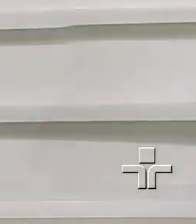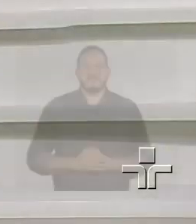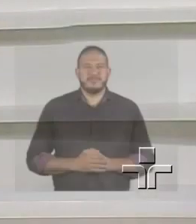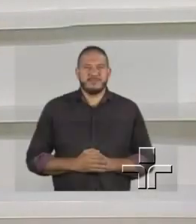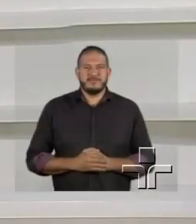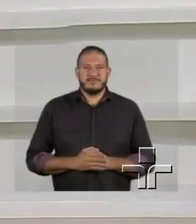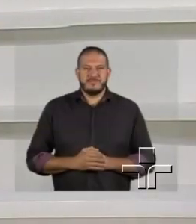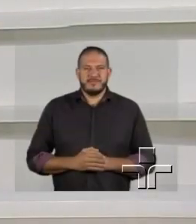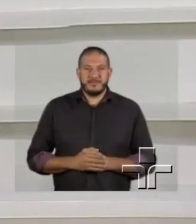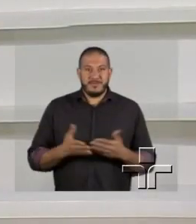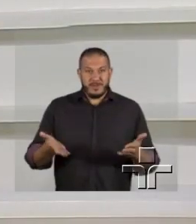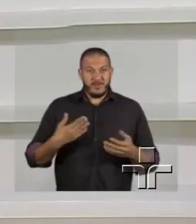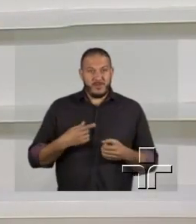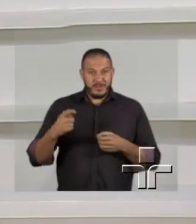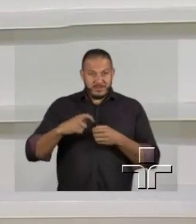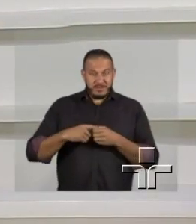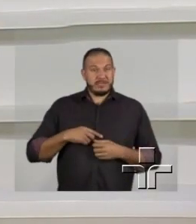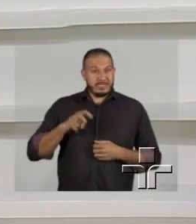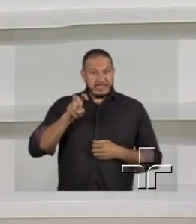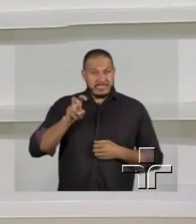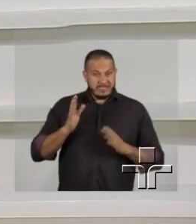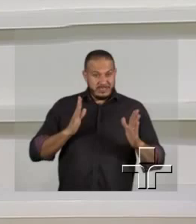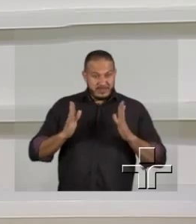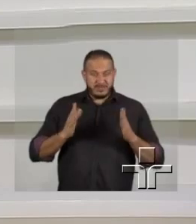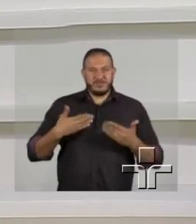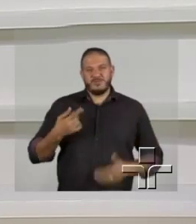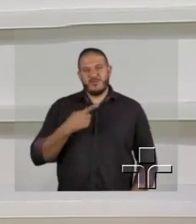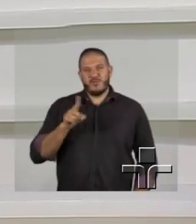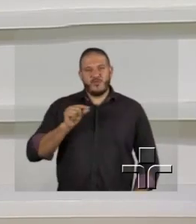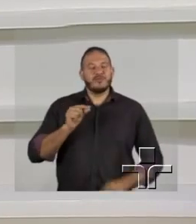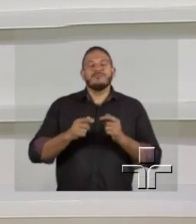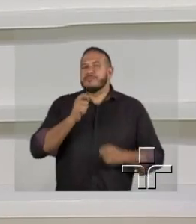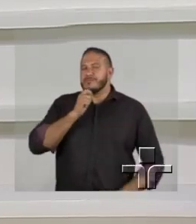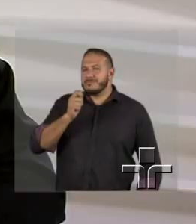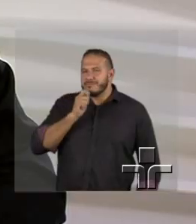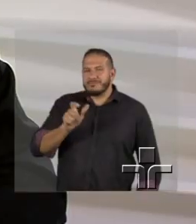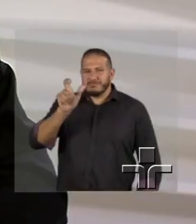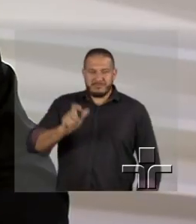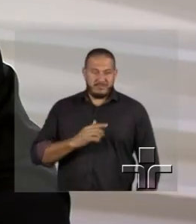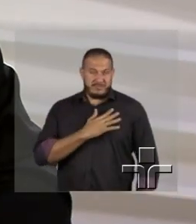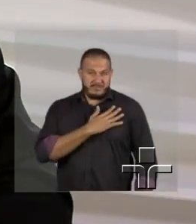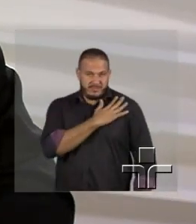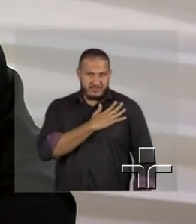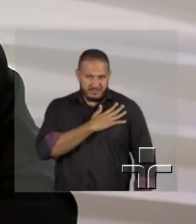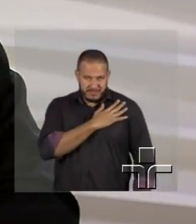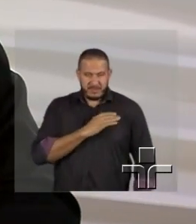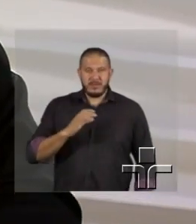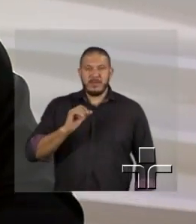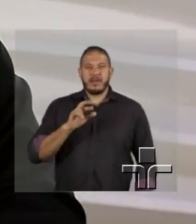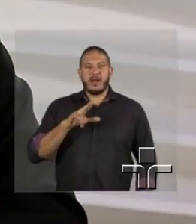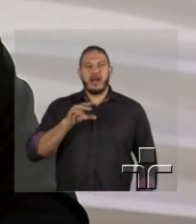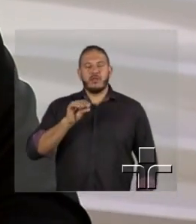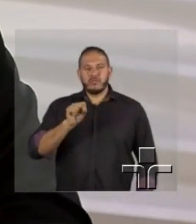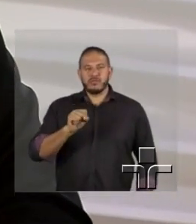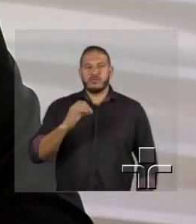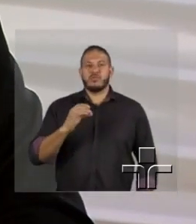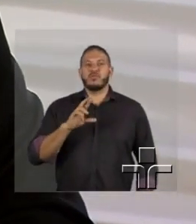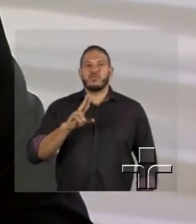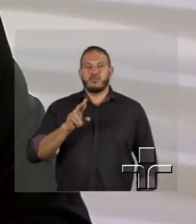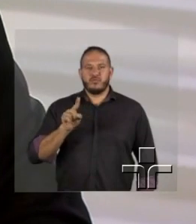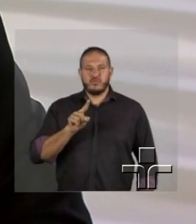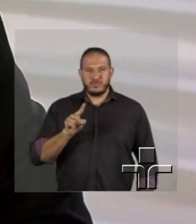que não foi. Foi o seu caso, né? Foi o seu caso. Não, meu caso foi uma falsificação grosseira, medíocre, ridícula,